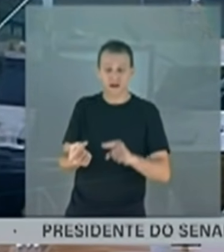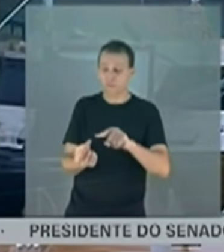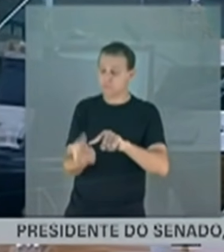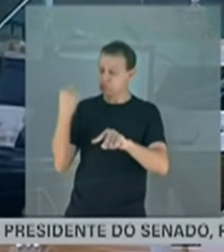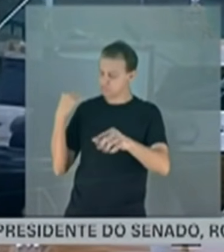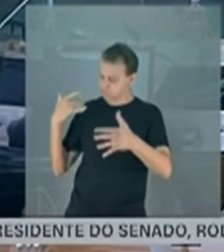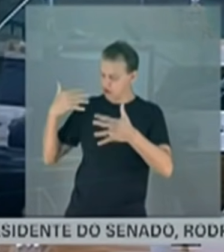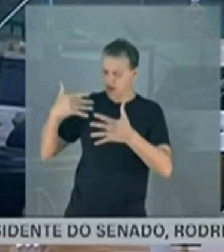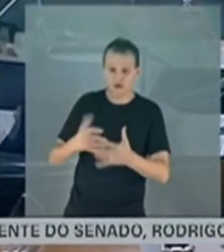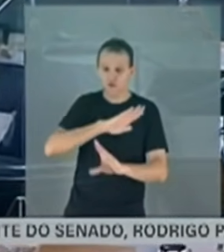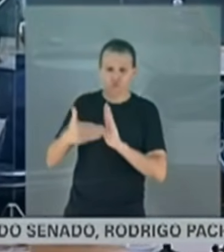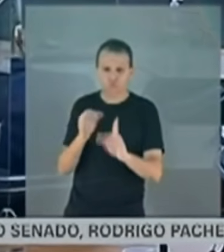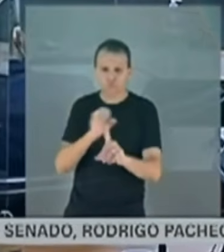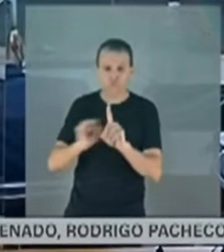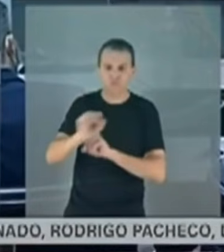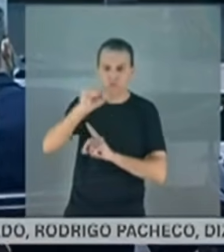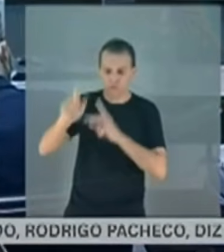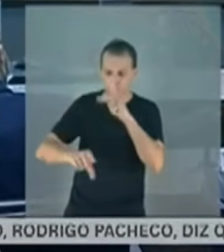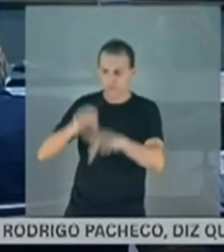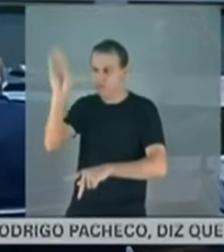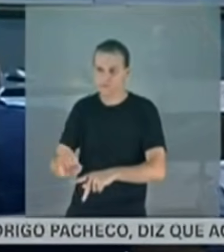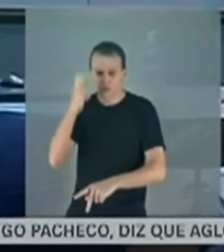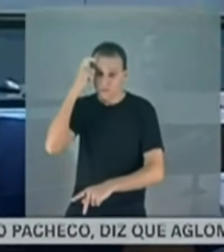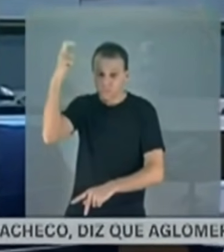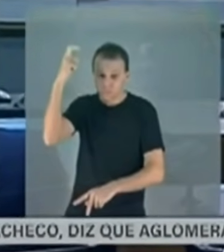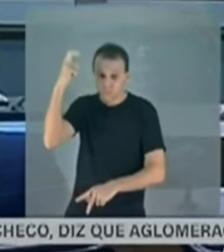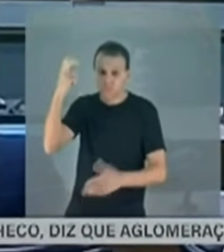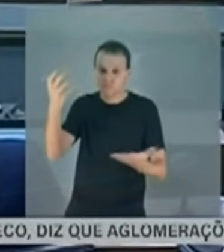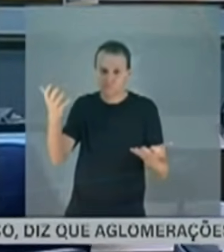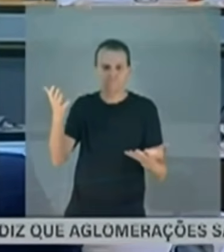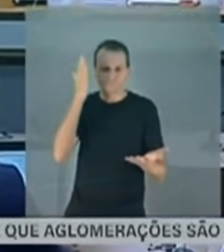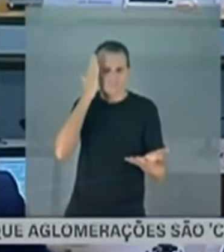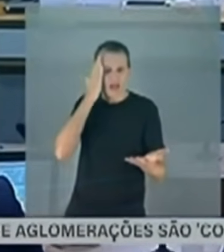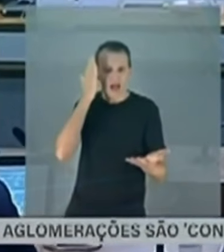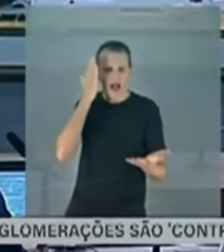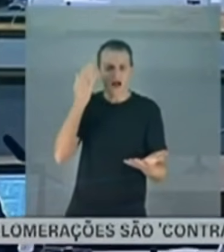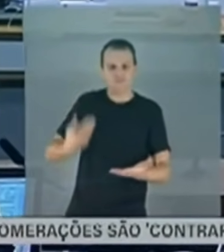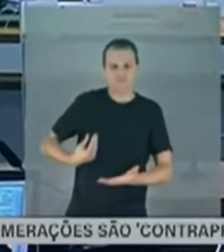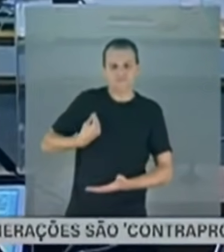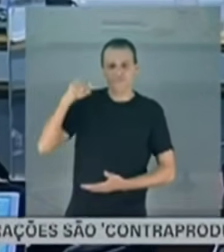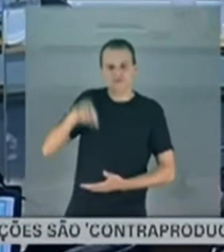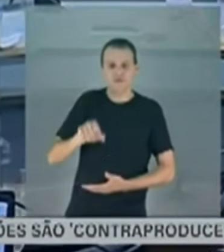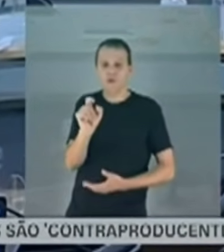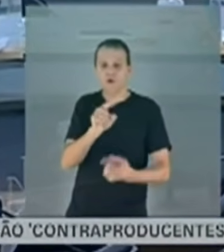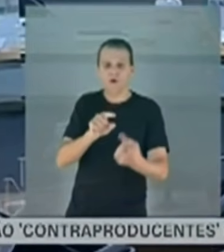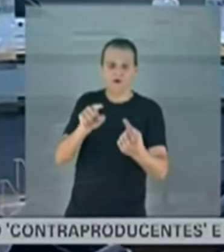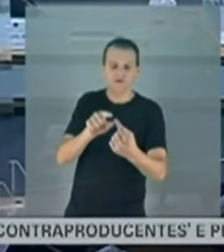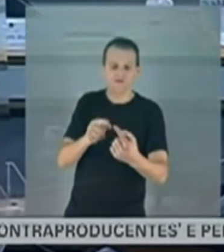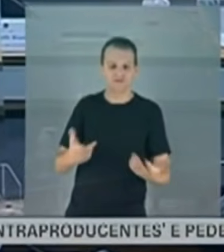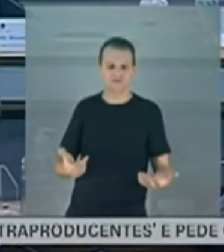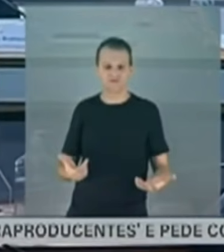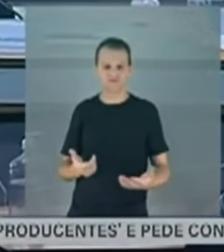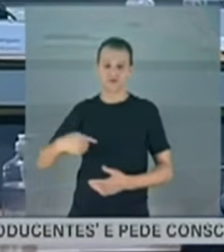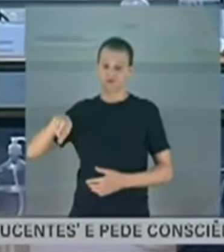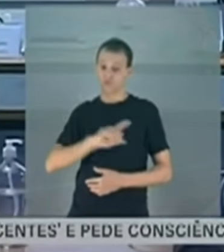a sociedade brasileira que tem inteligência sabe que Vossa Excelência está aqui com um único objetivo. É que a gente